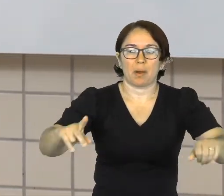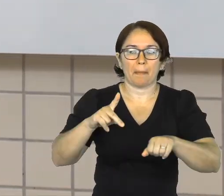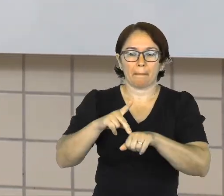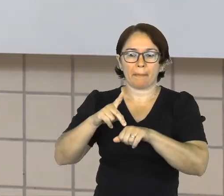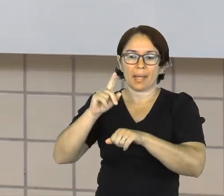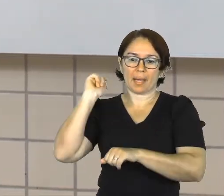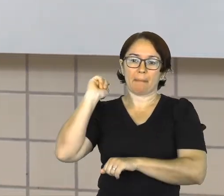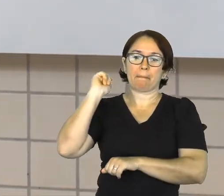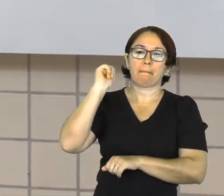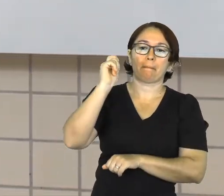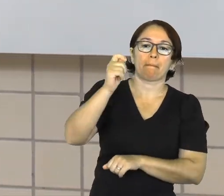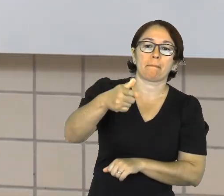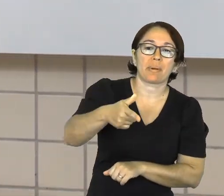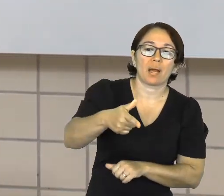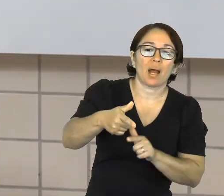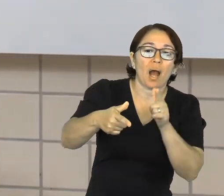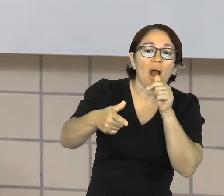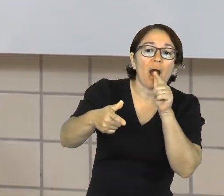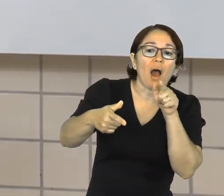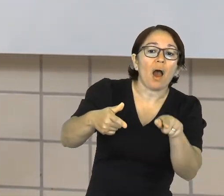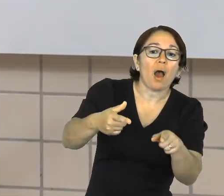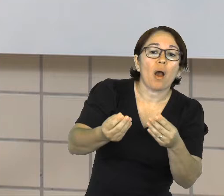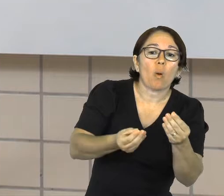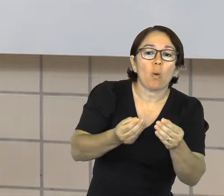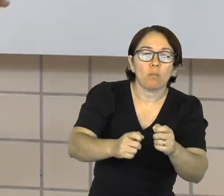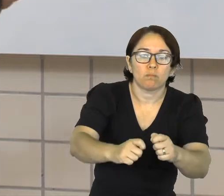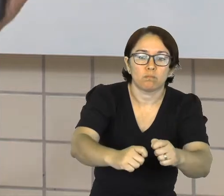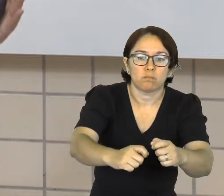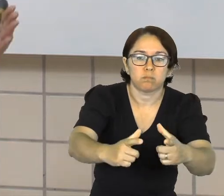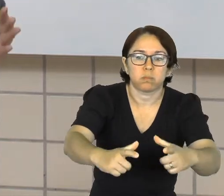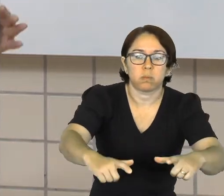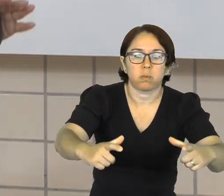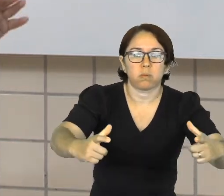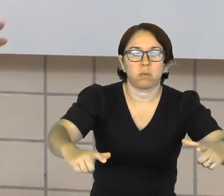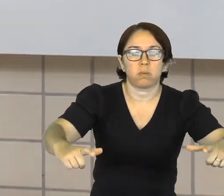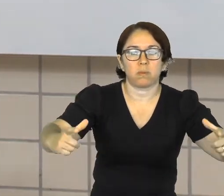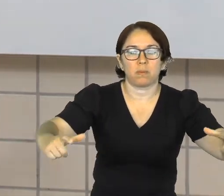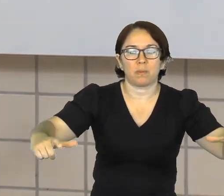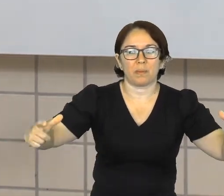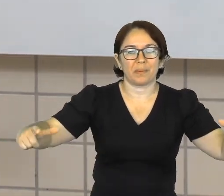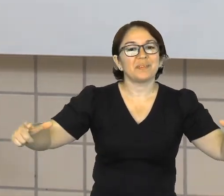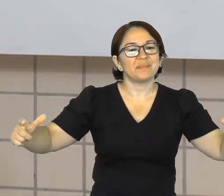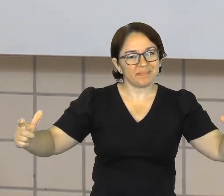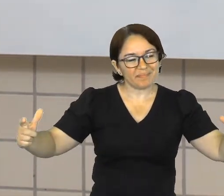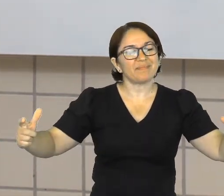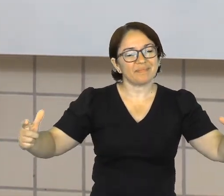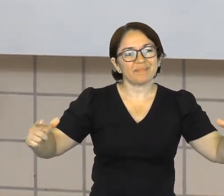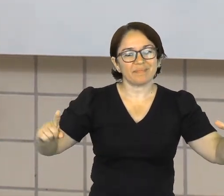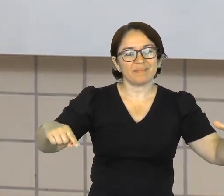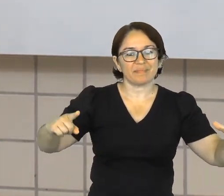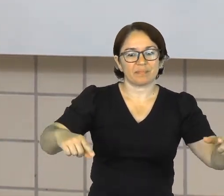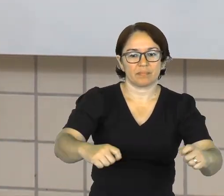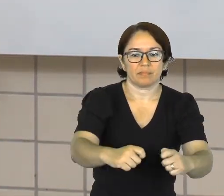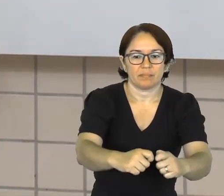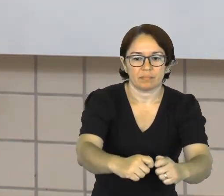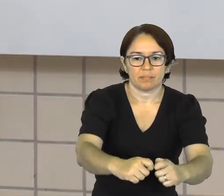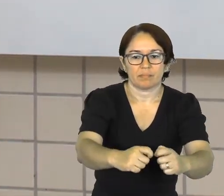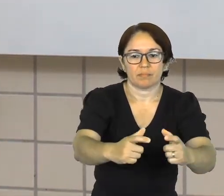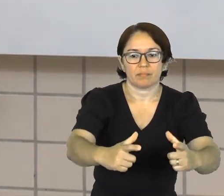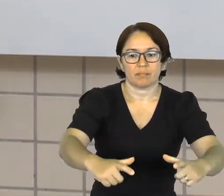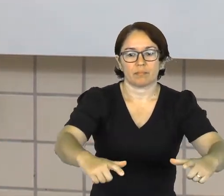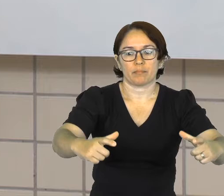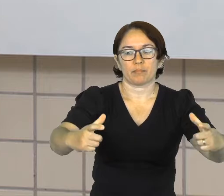que vai acontecer com aquela água? Ela vai criar ondas, não é? Certo? E aquelas ondas que a gente